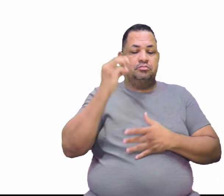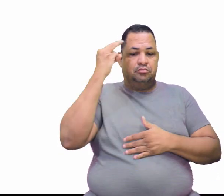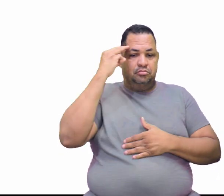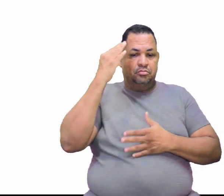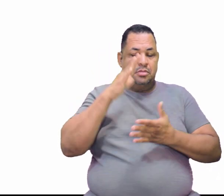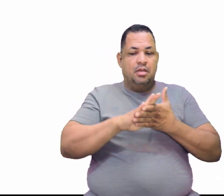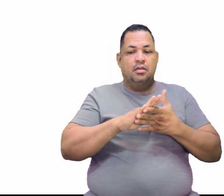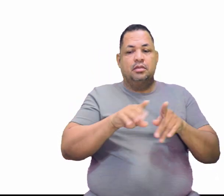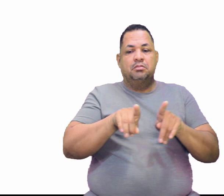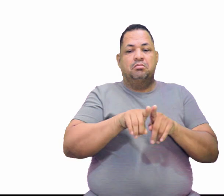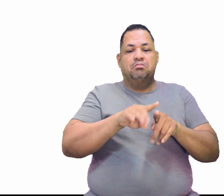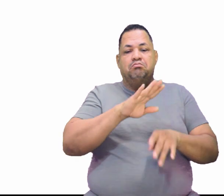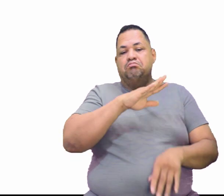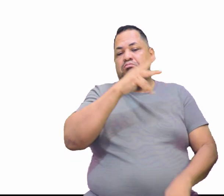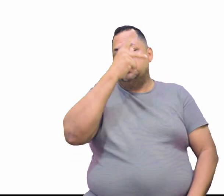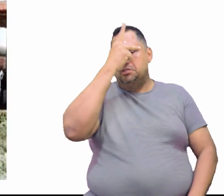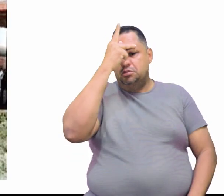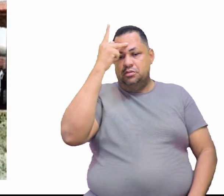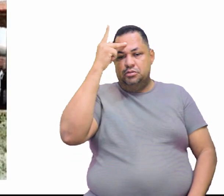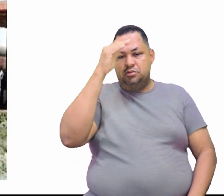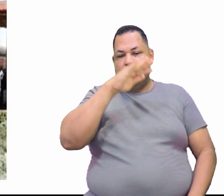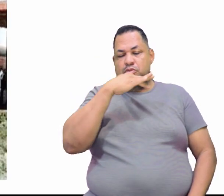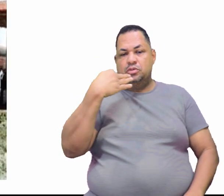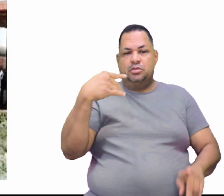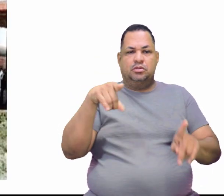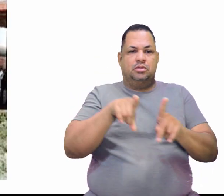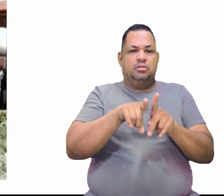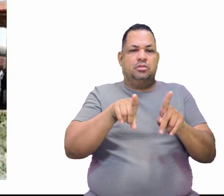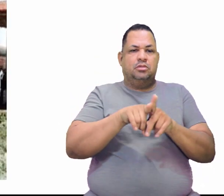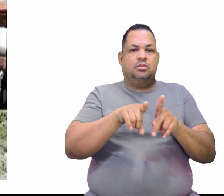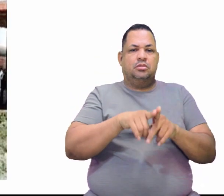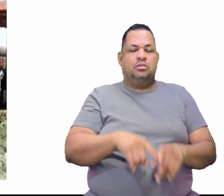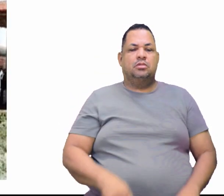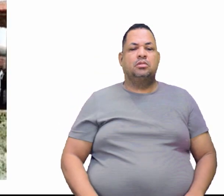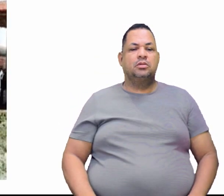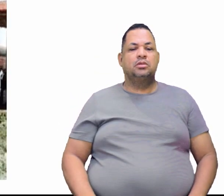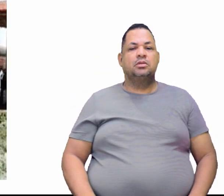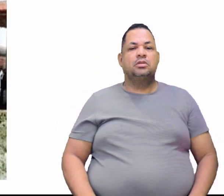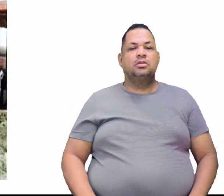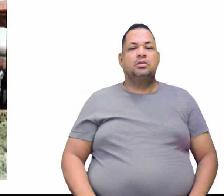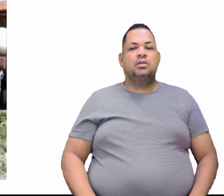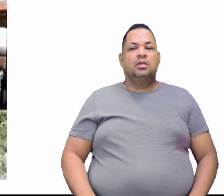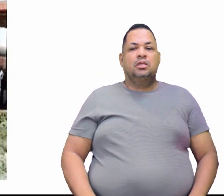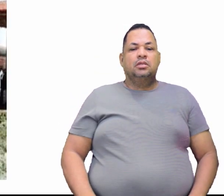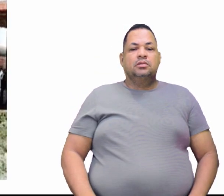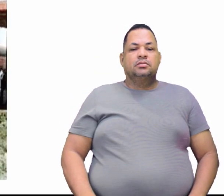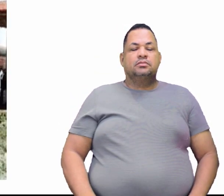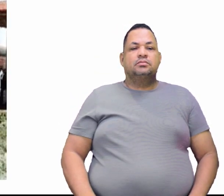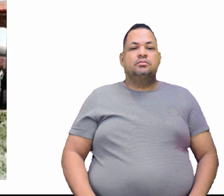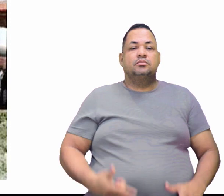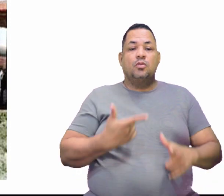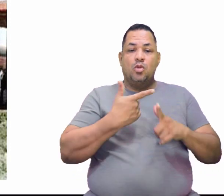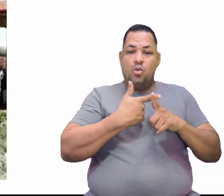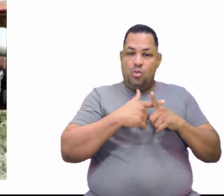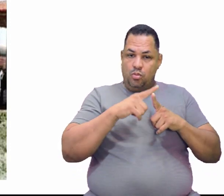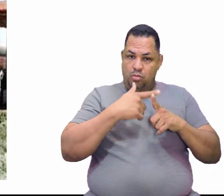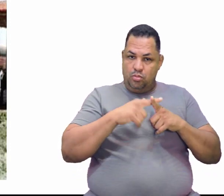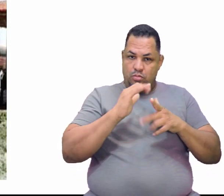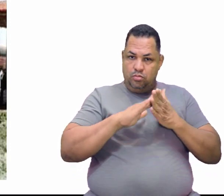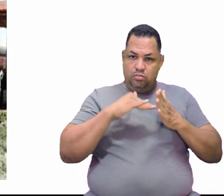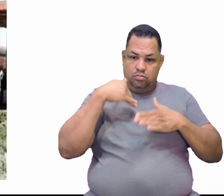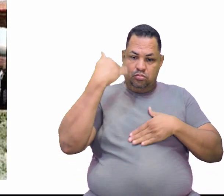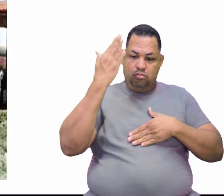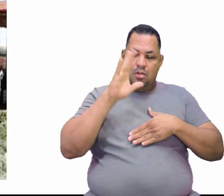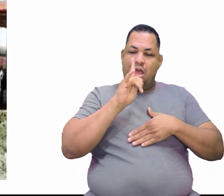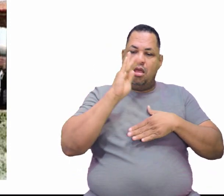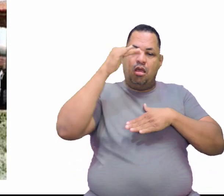que morreram também está indo embora. Vejam, o inconveniente em superar